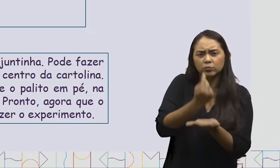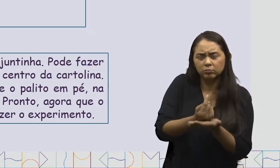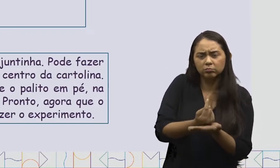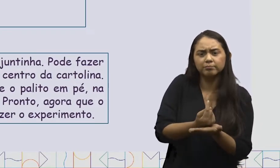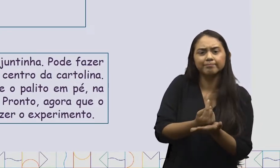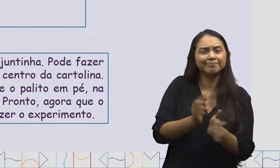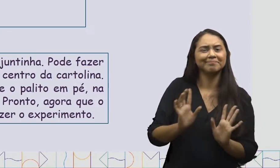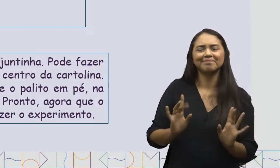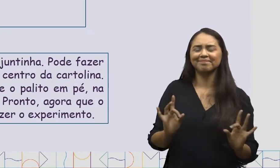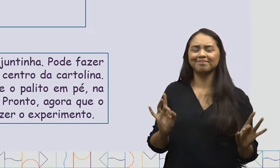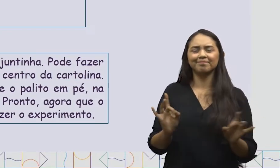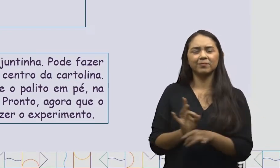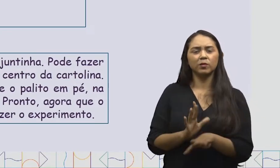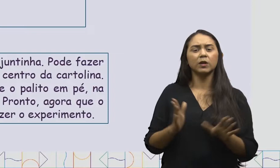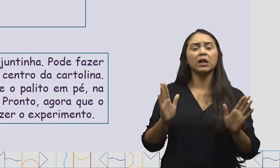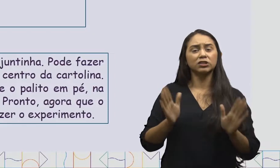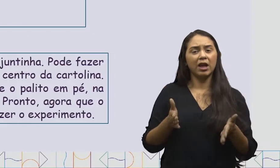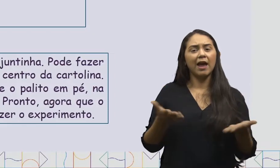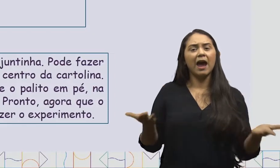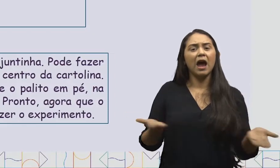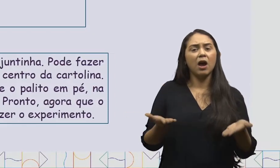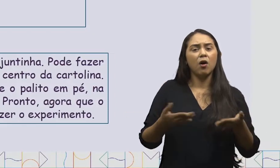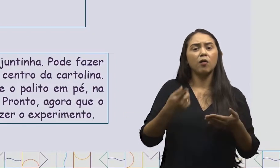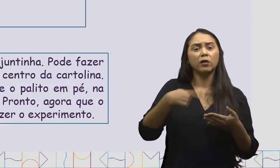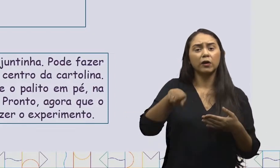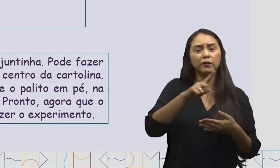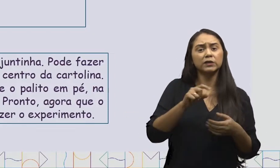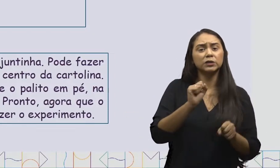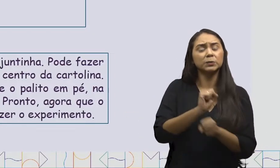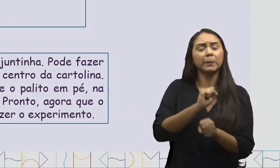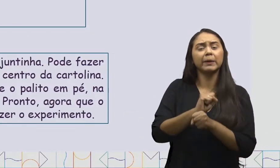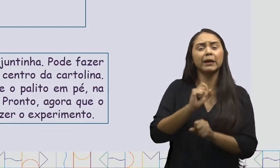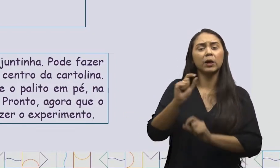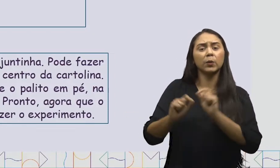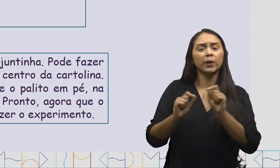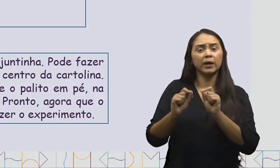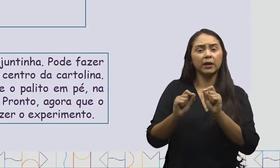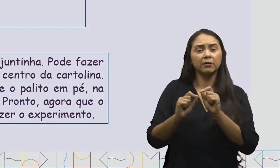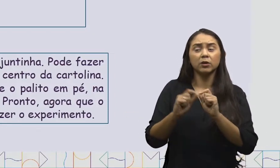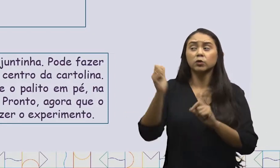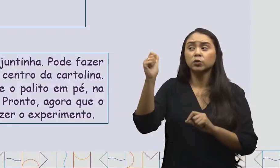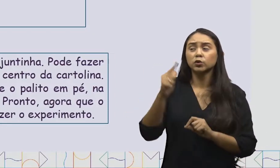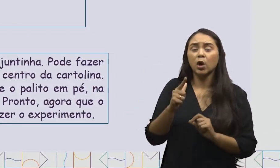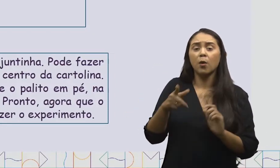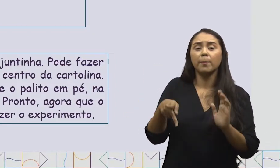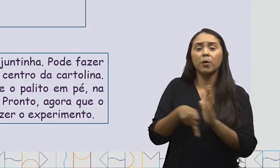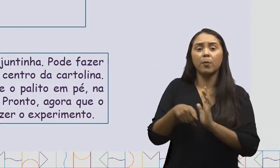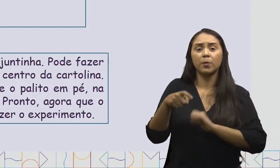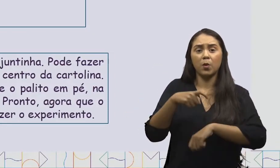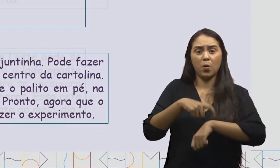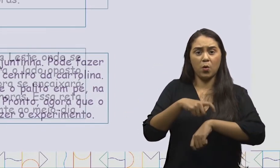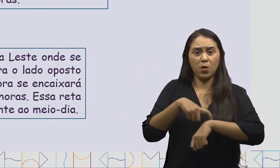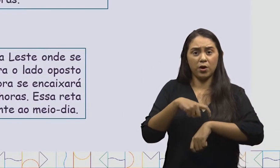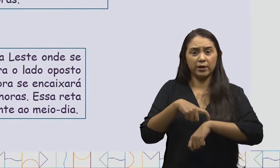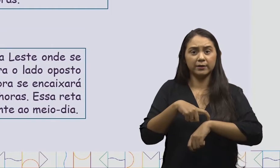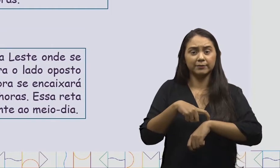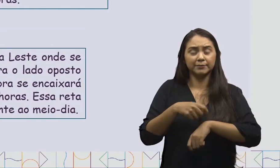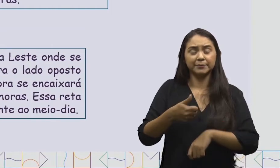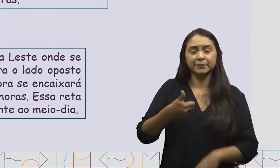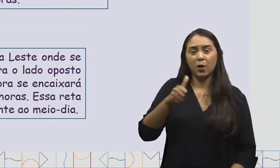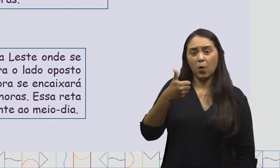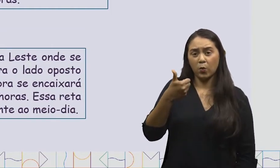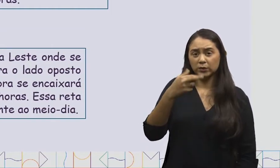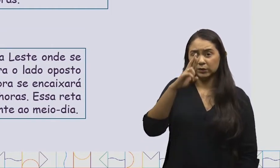preso. Pronto! Agora que o relógio do sol está pronto, é só colocá-lo no sol e fazer o experimento. Coloque